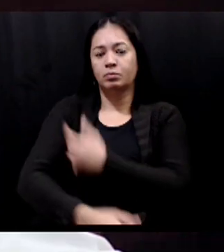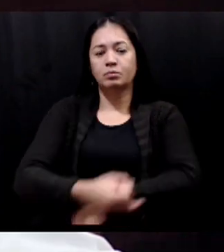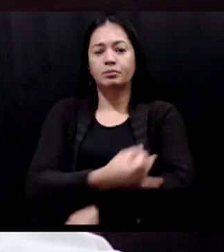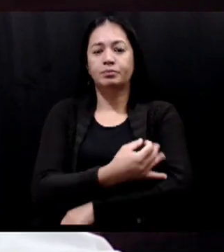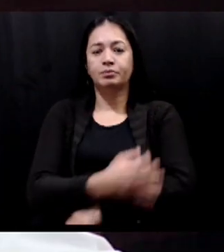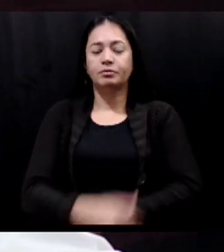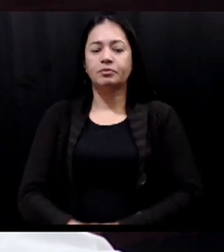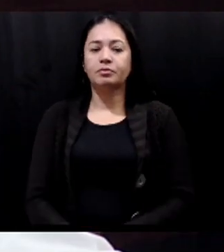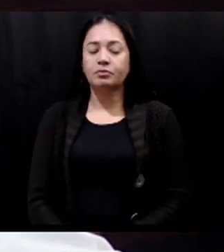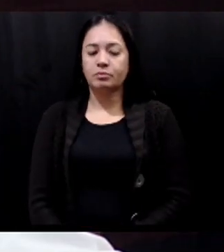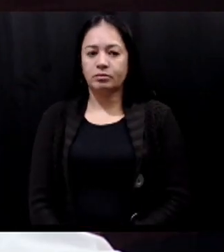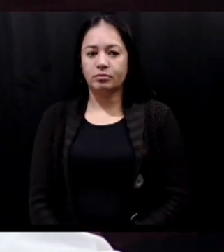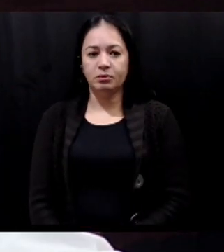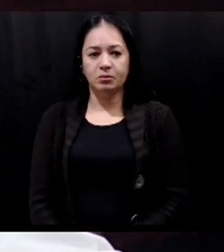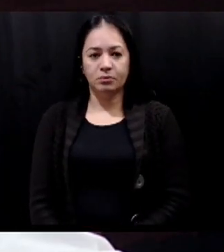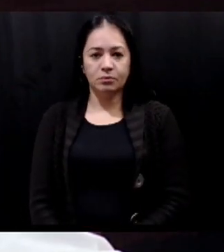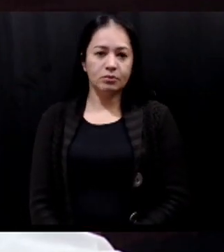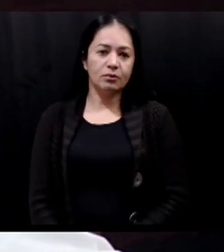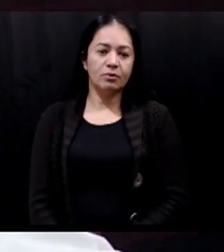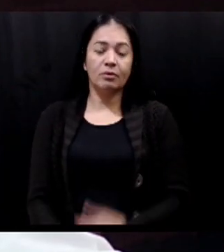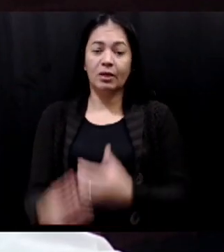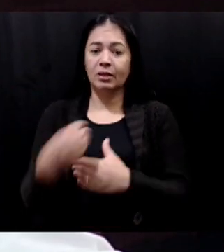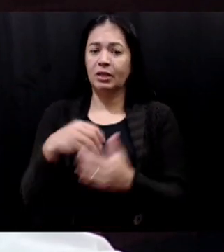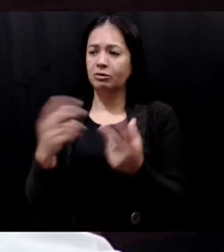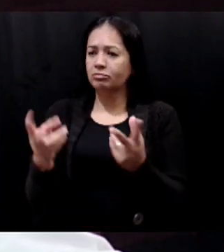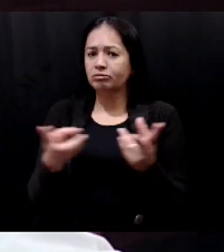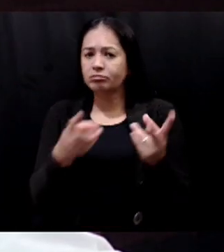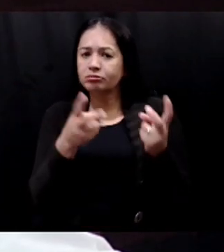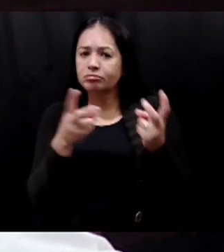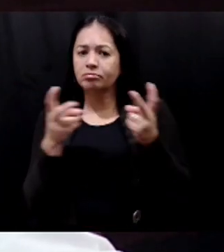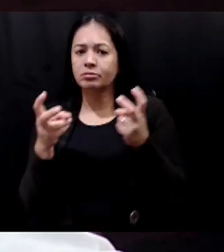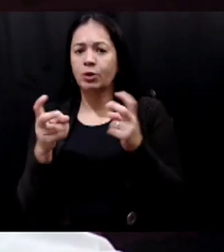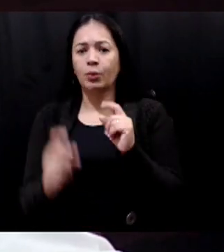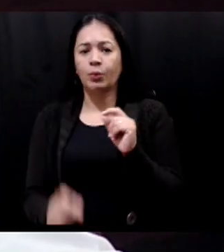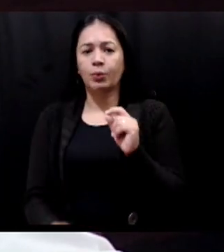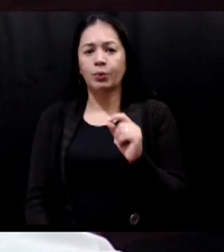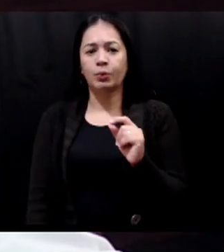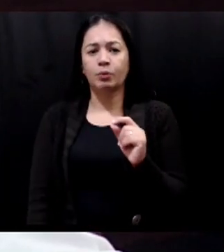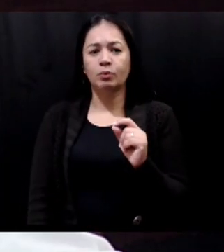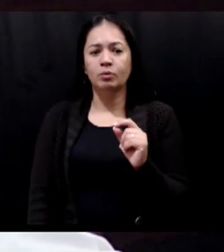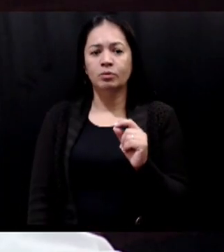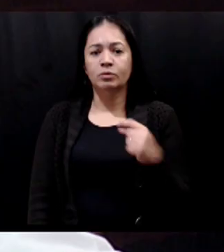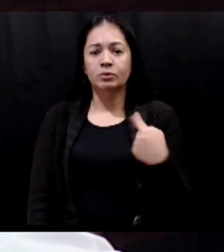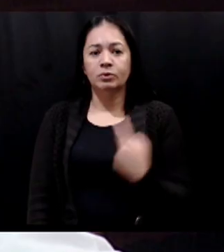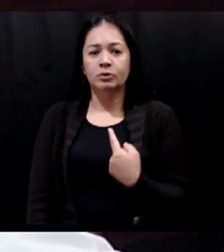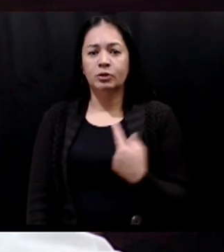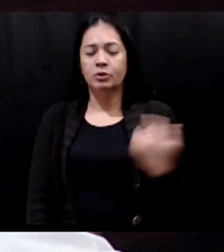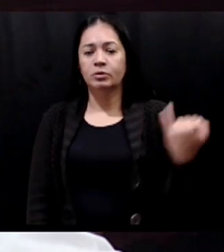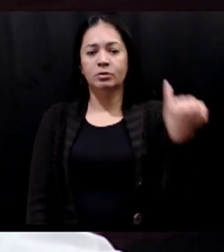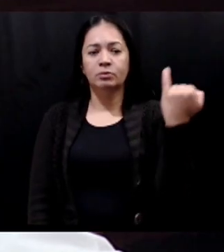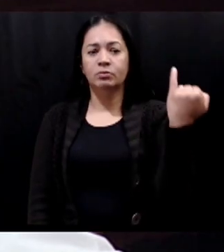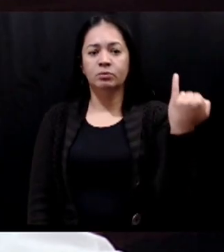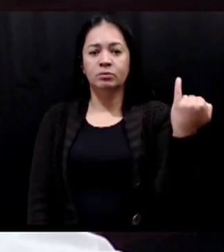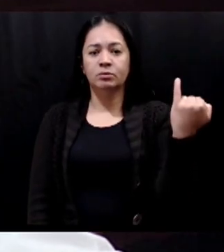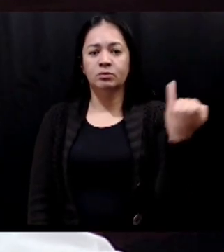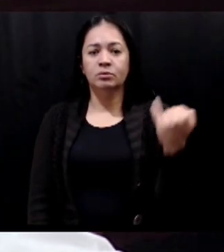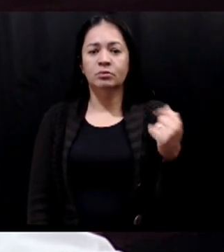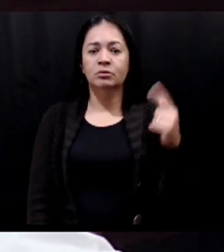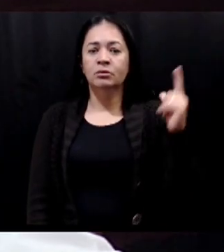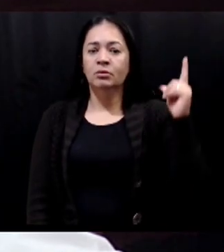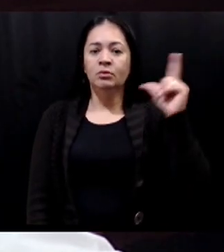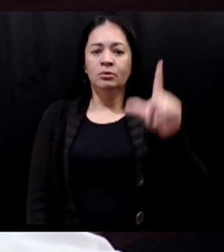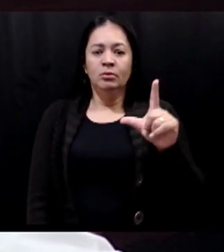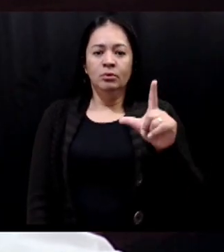dentro dessa perspectiva, né, que para a gente é muito importante que a gente possa mudar